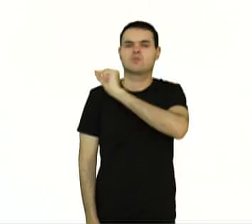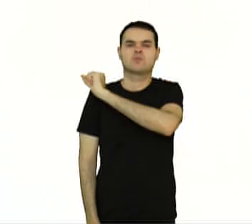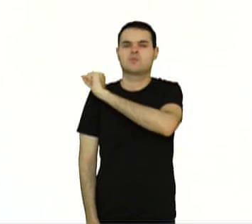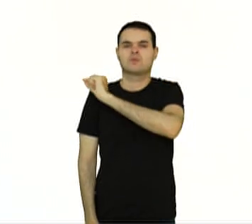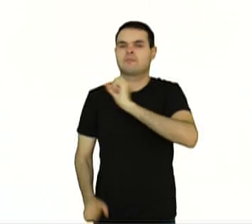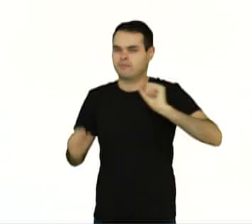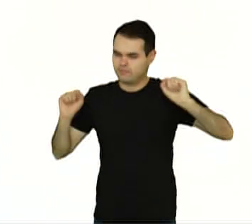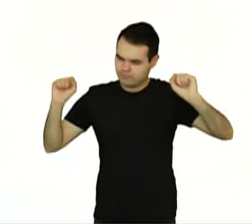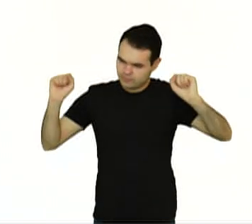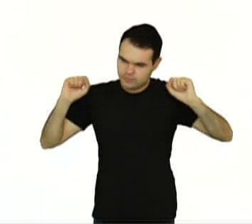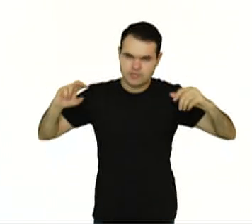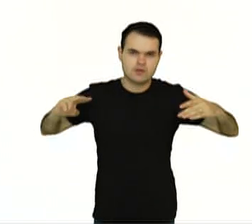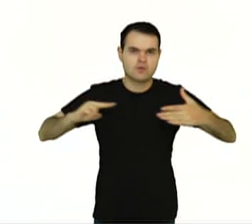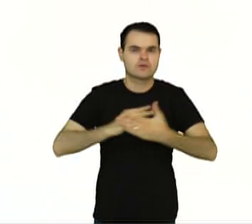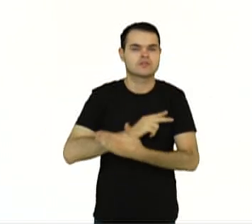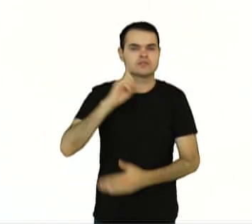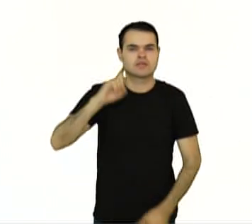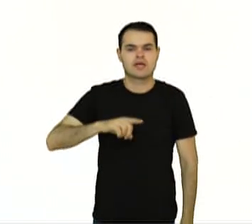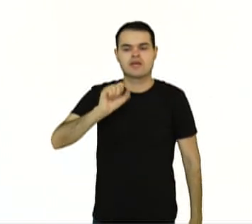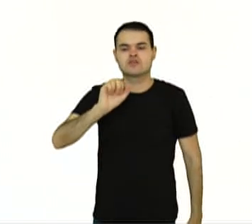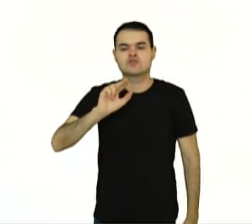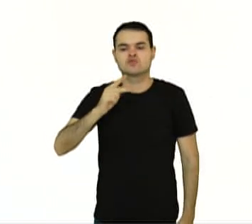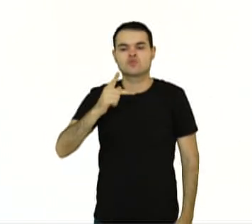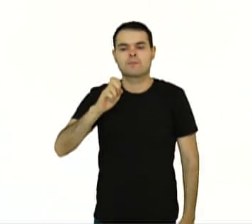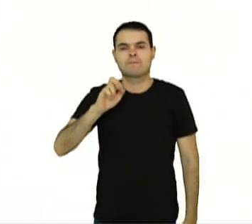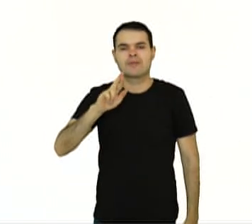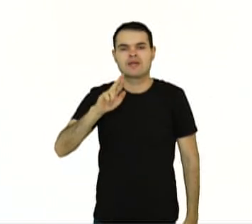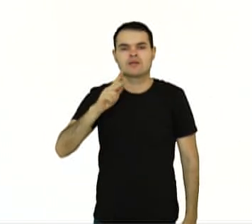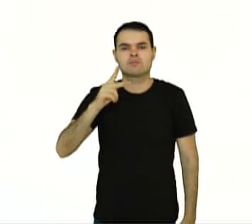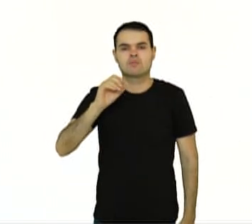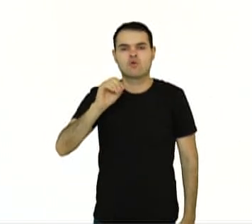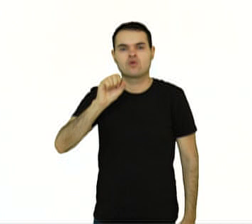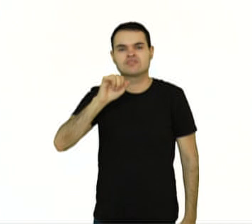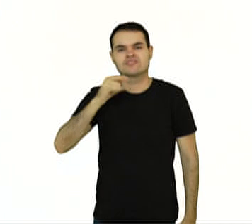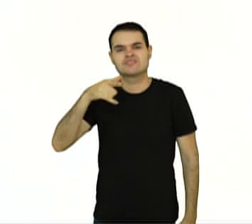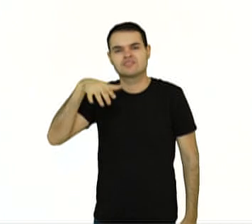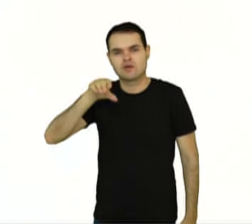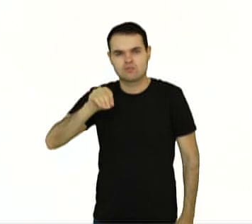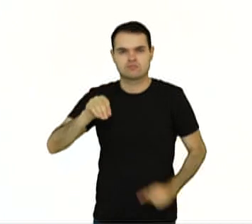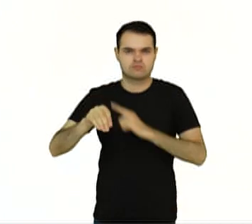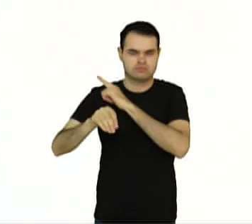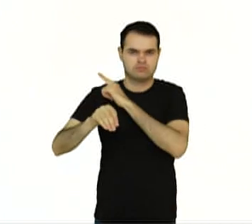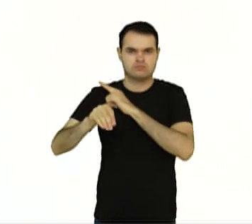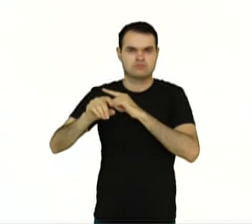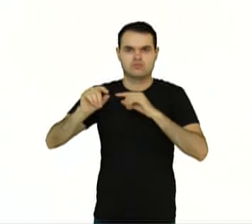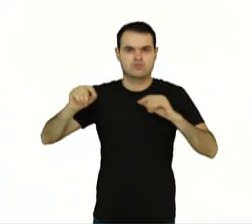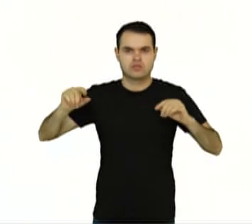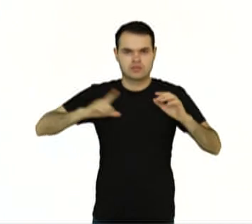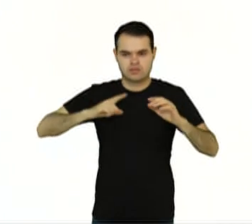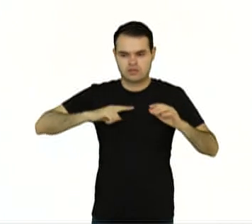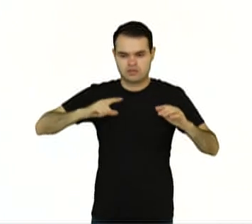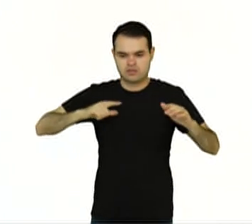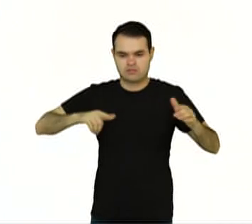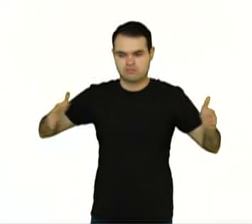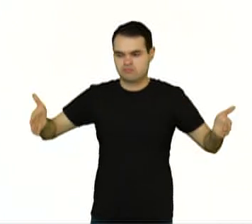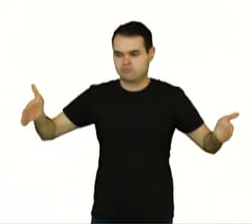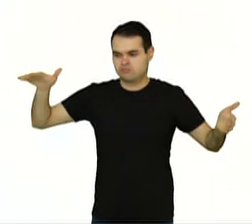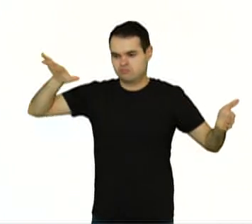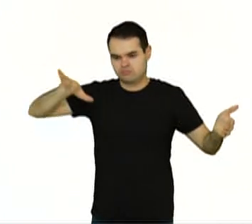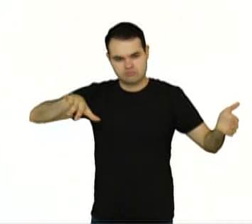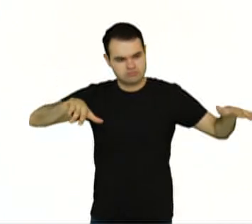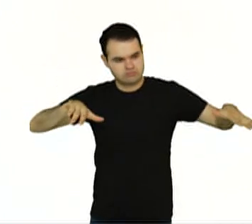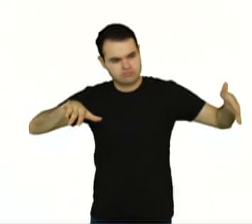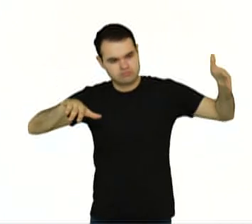pode ocorrer, é chamado de superposição. Olha o que diz ali. A perturbação da onda resultante em